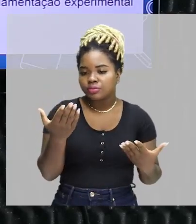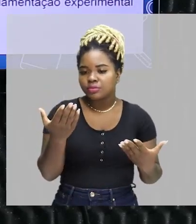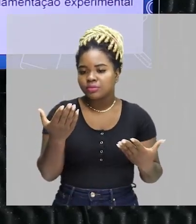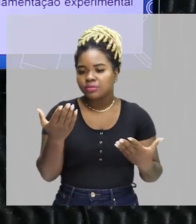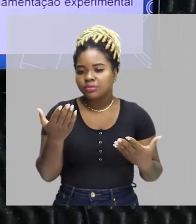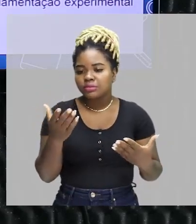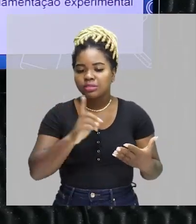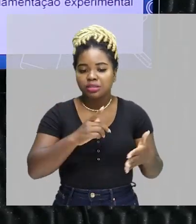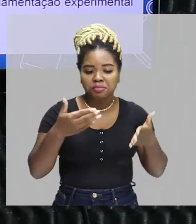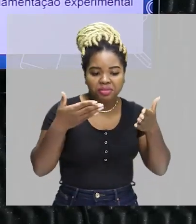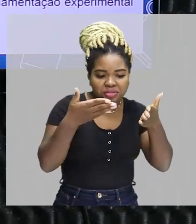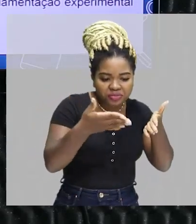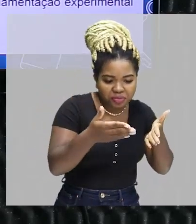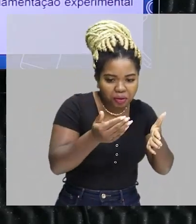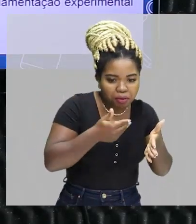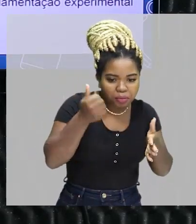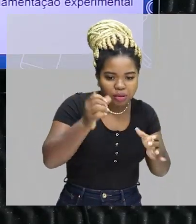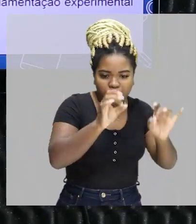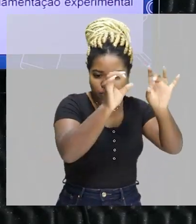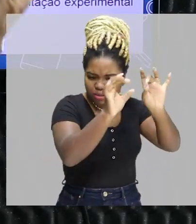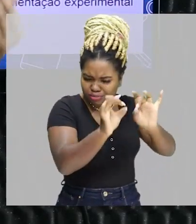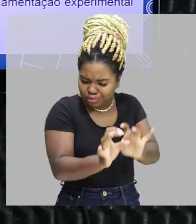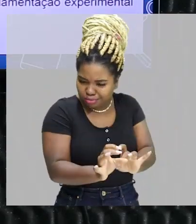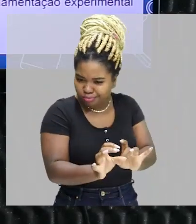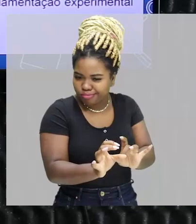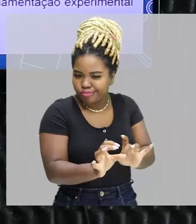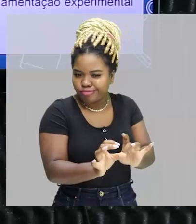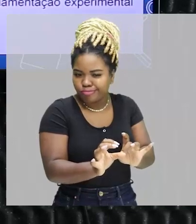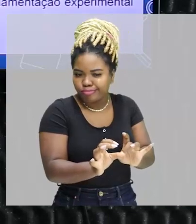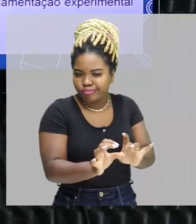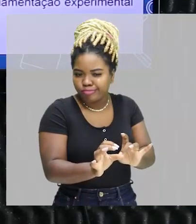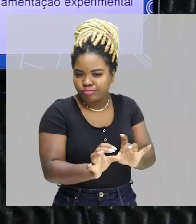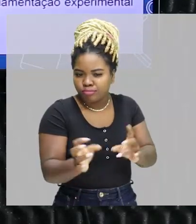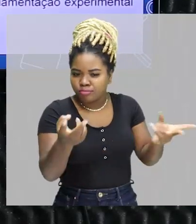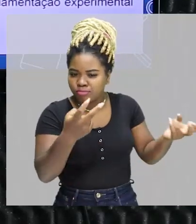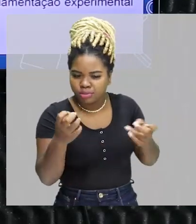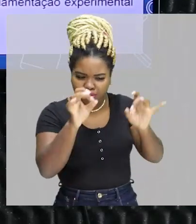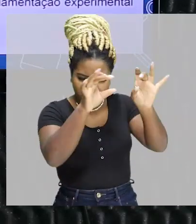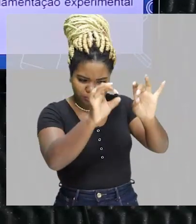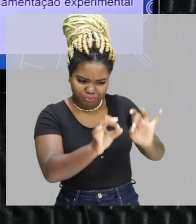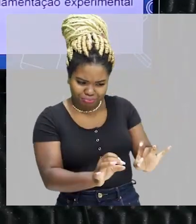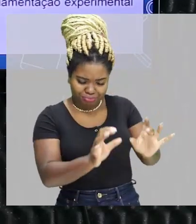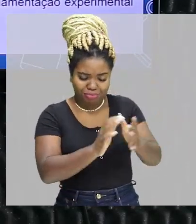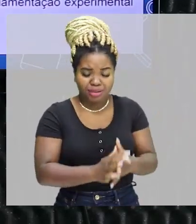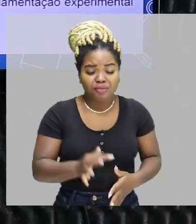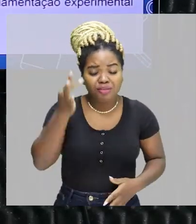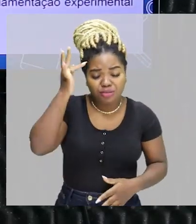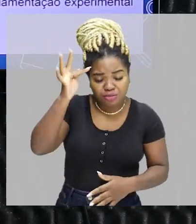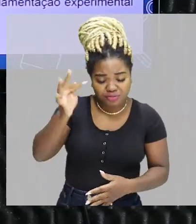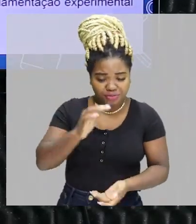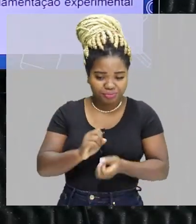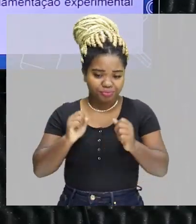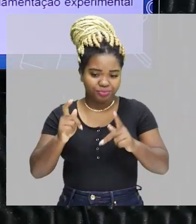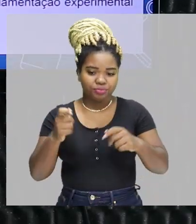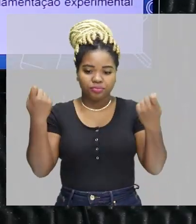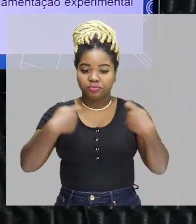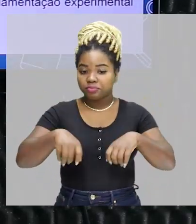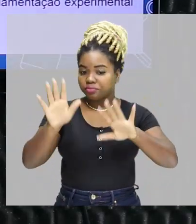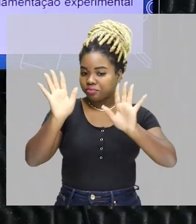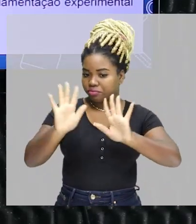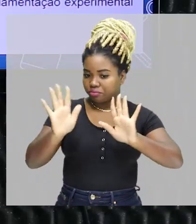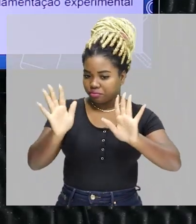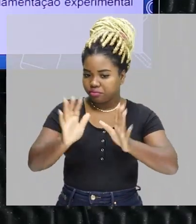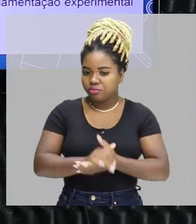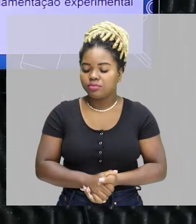tenha mais algo no todo, na visão holística da filosofia. Tá? Então nós precisamos ter muito